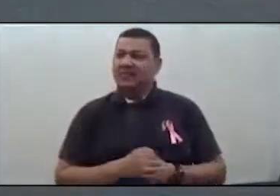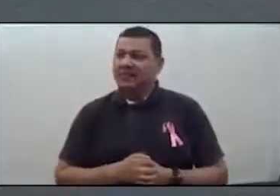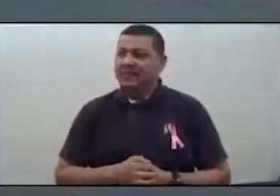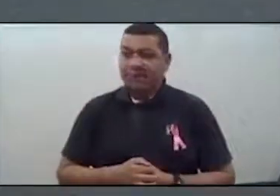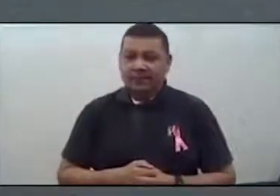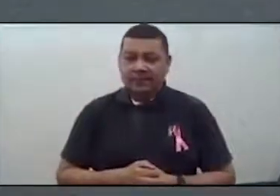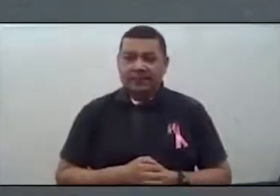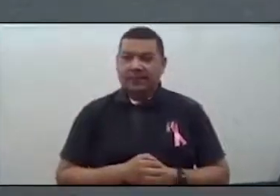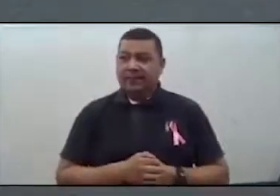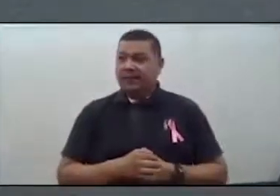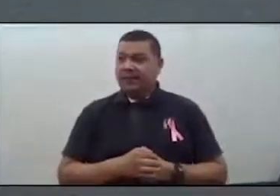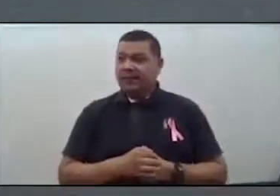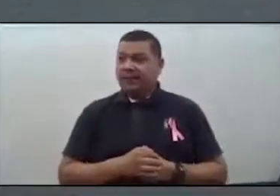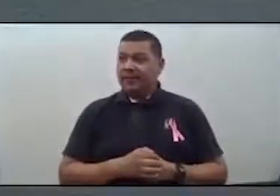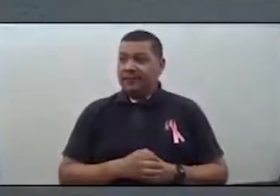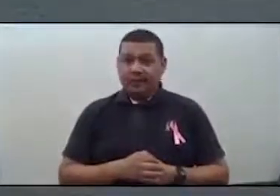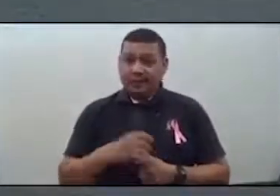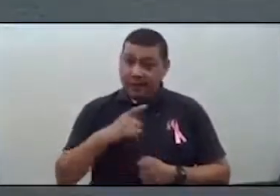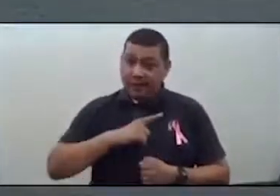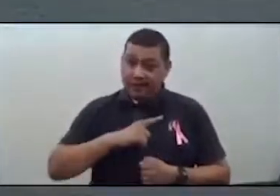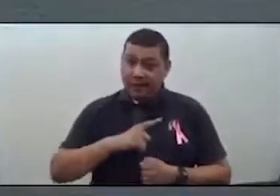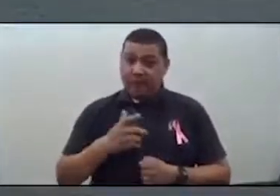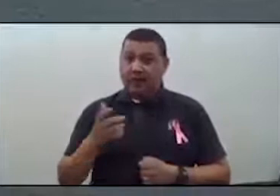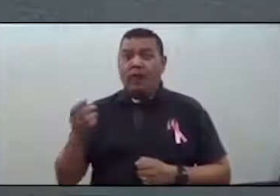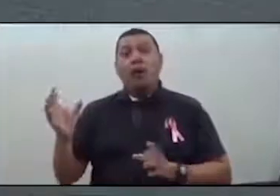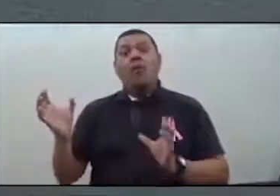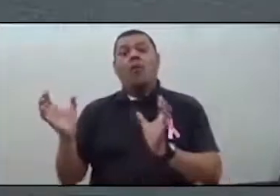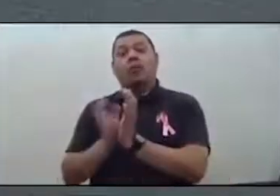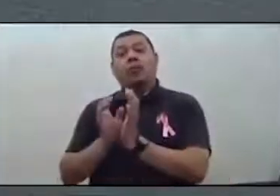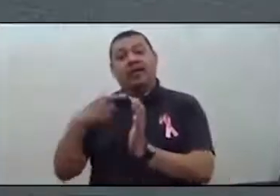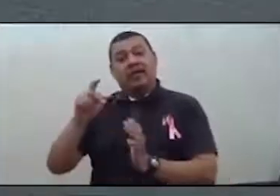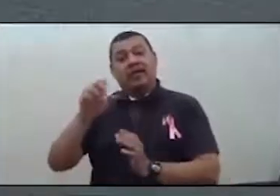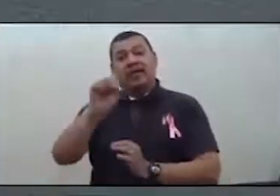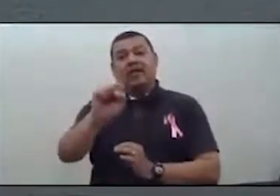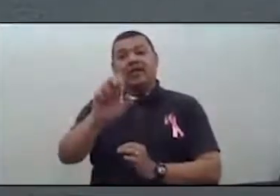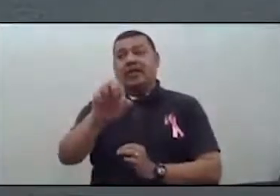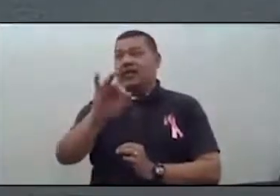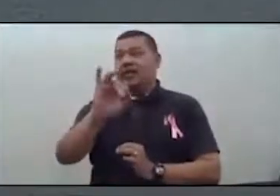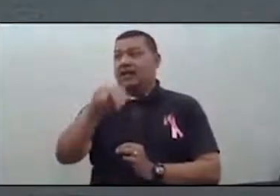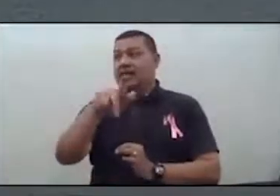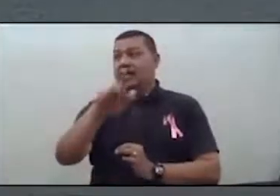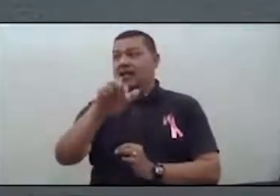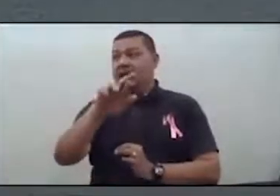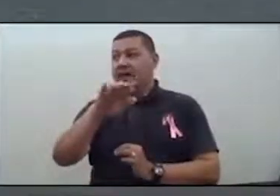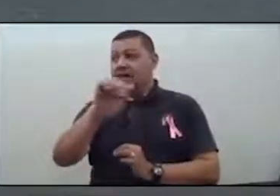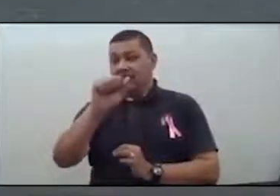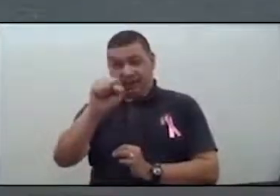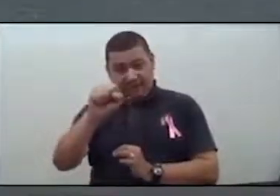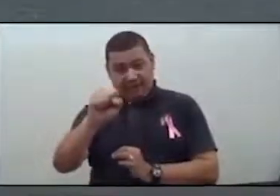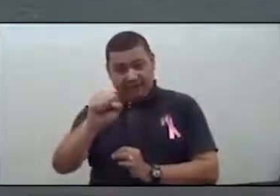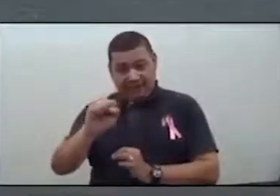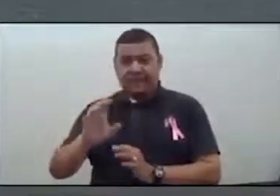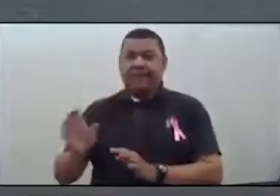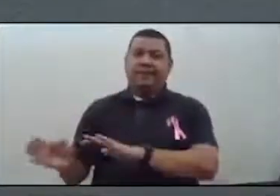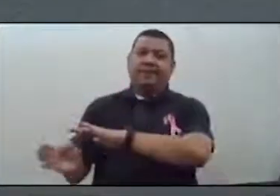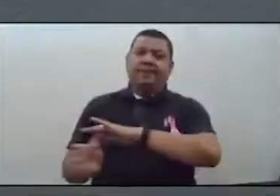sabe até as seringueiras também, fortalecendo aí a cultura do cacau, né, vereadora? Aí agradecer aí